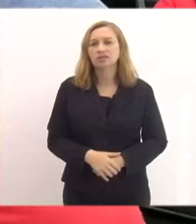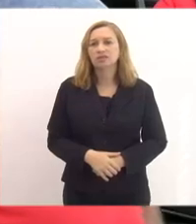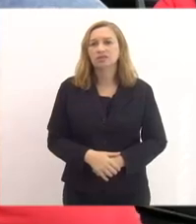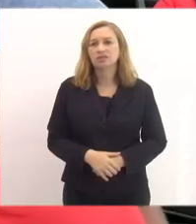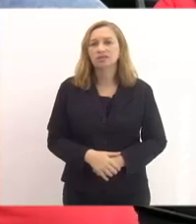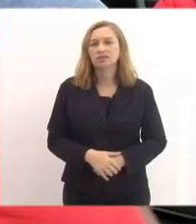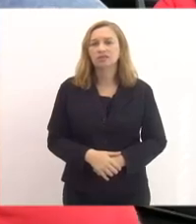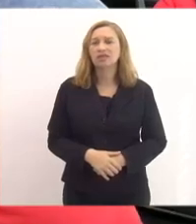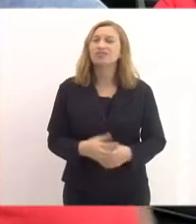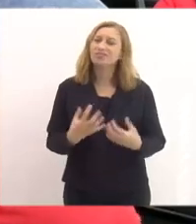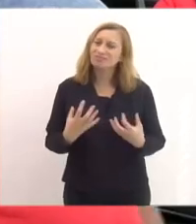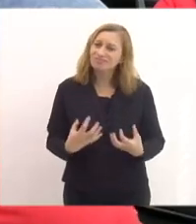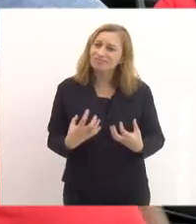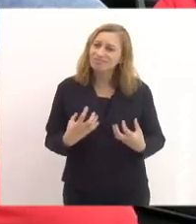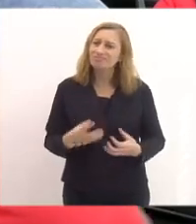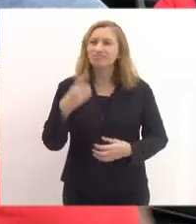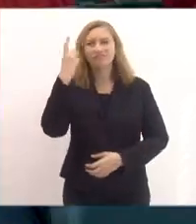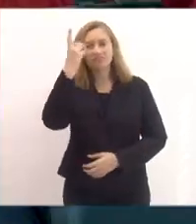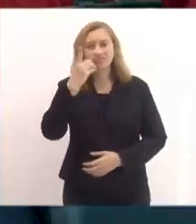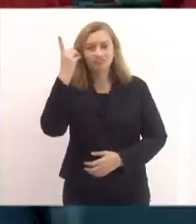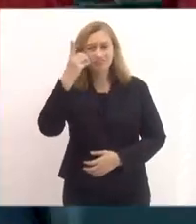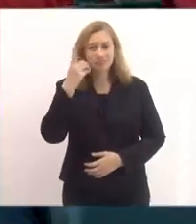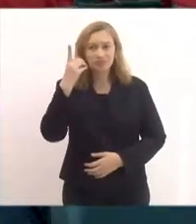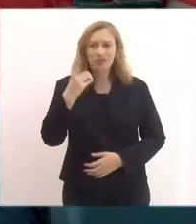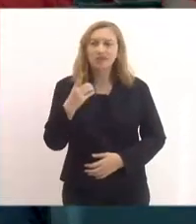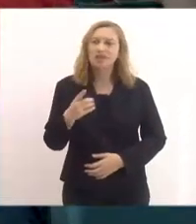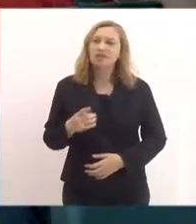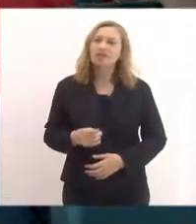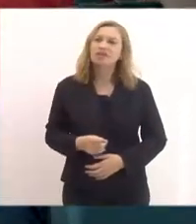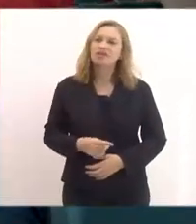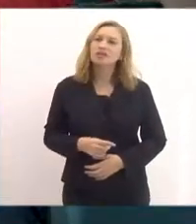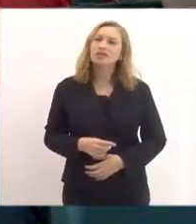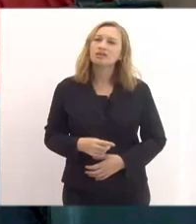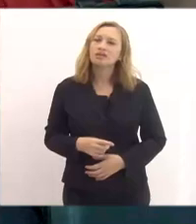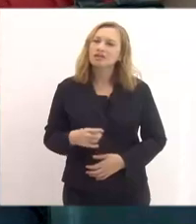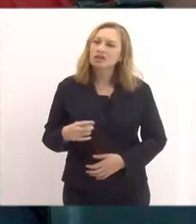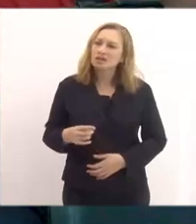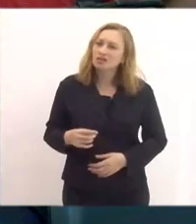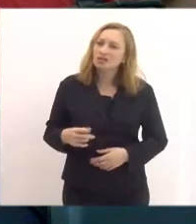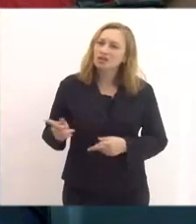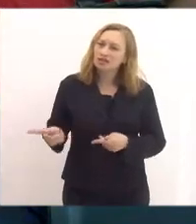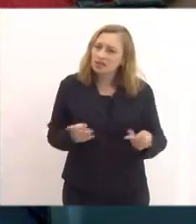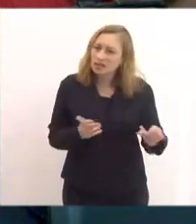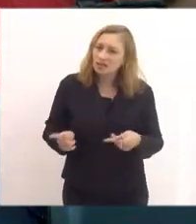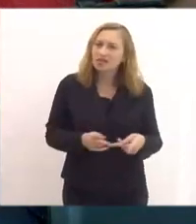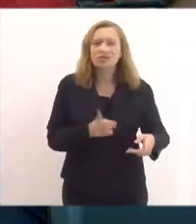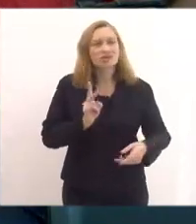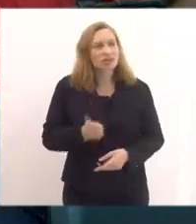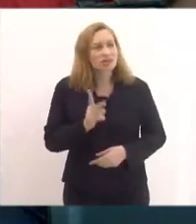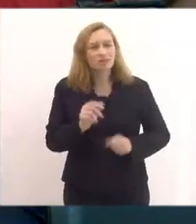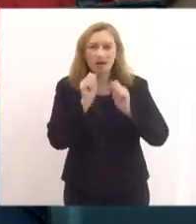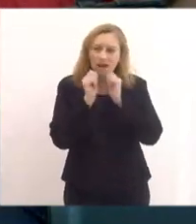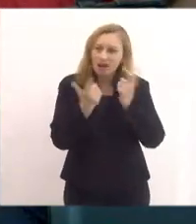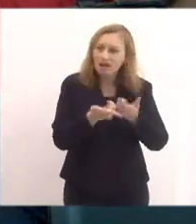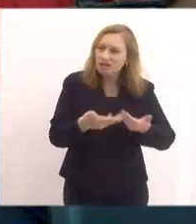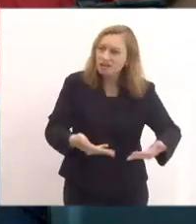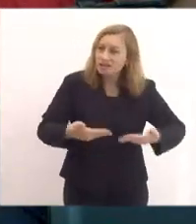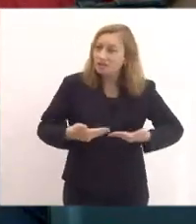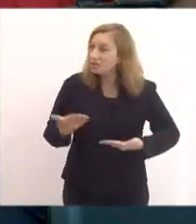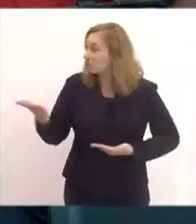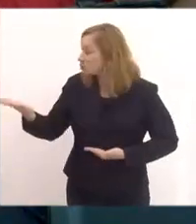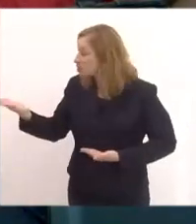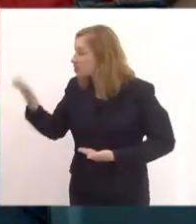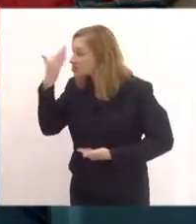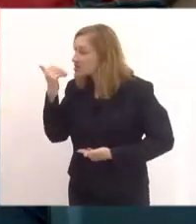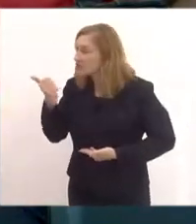É muito desgastante, deputado. Peregrinar pela Alerj, Rodrigo, é desgastante, cara. Ser recebido por vocês,